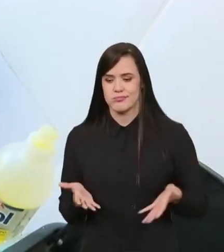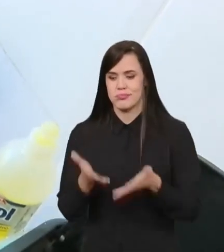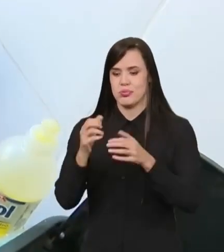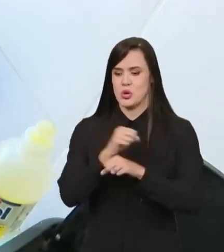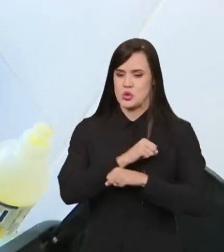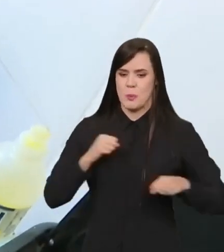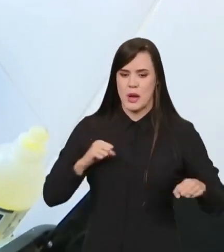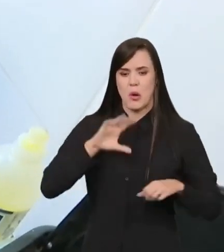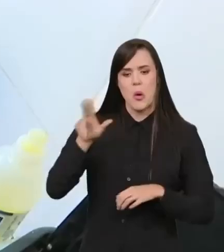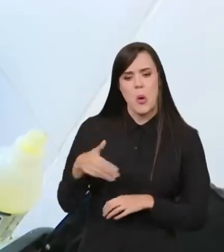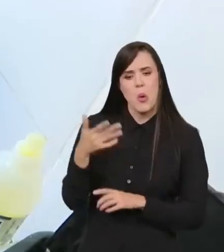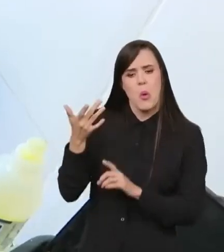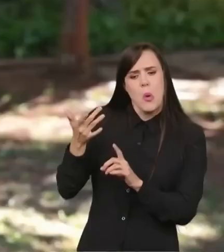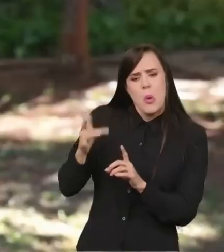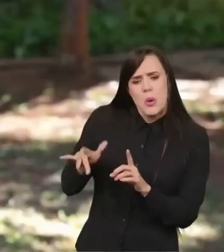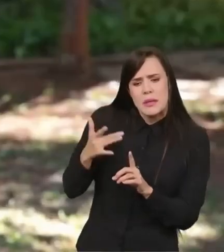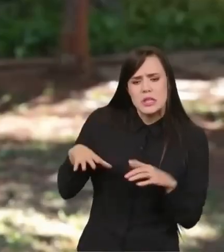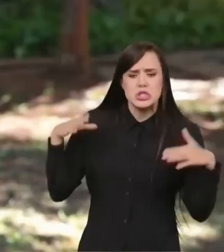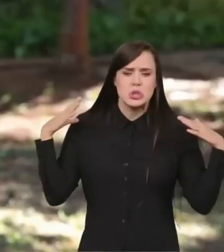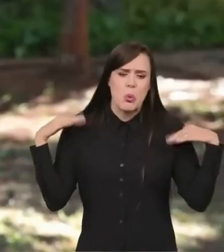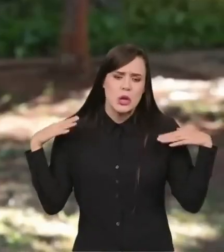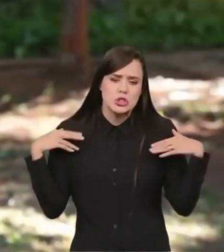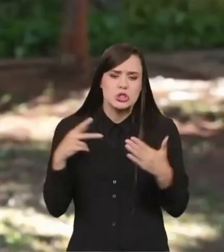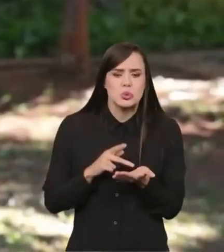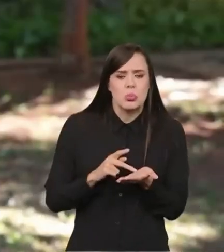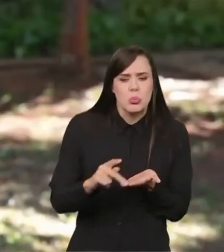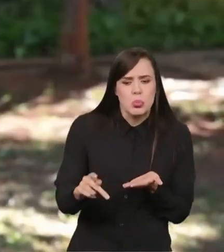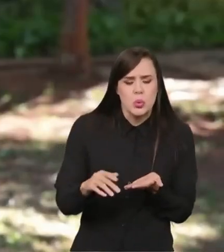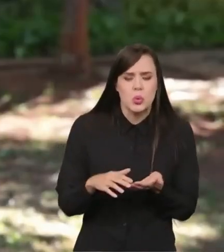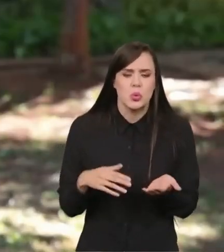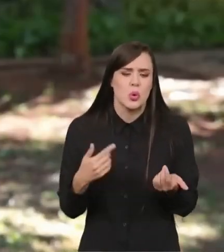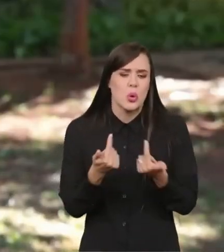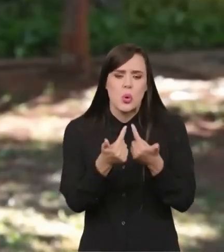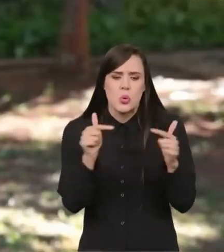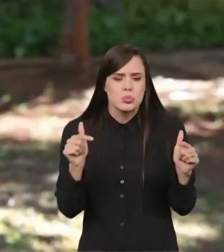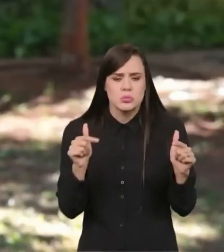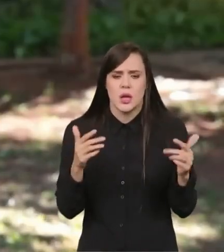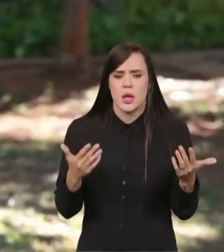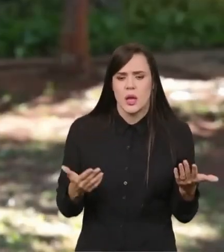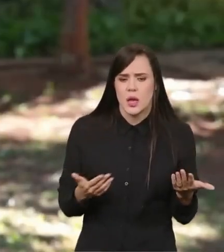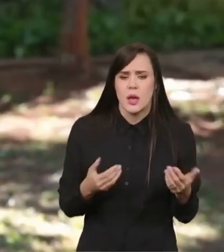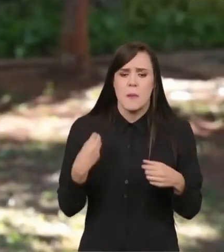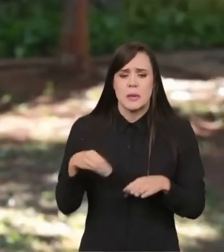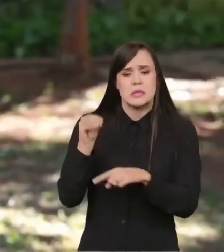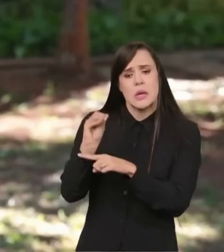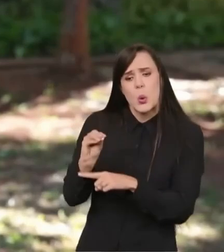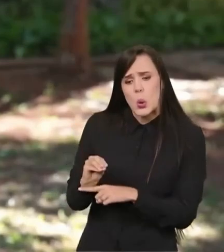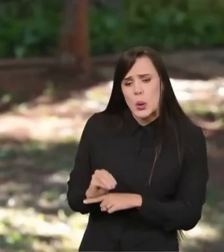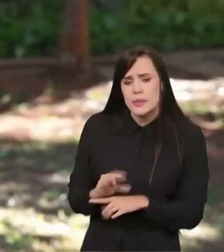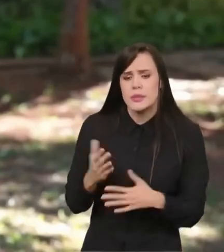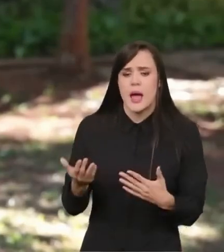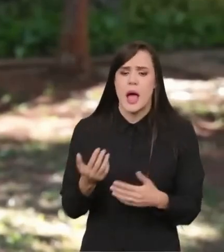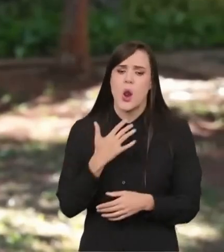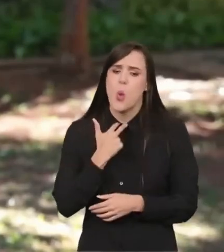do coitadinho, né, do anjinho, do puro, né, que não tem, né, a gente tem que passar, a gente tem que cuidar, ele